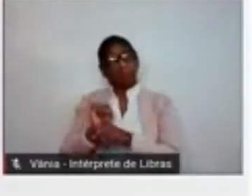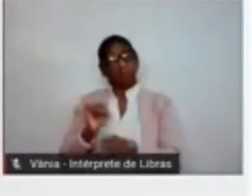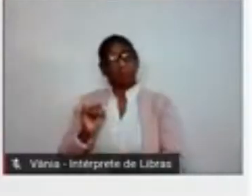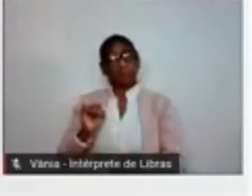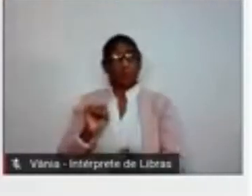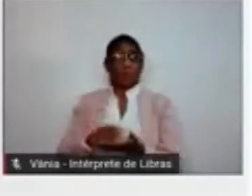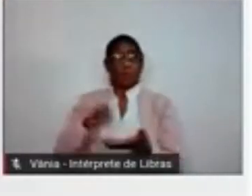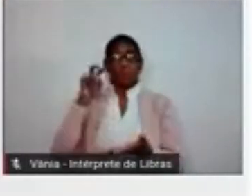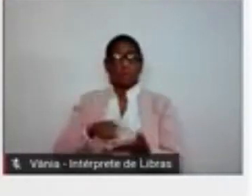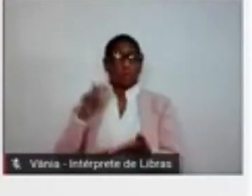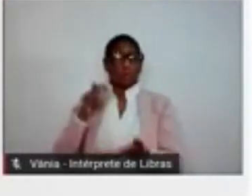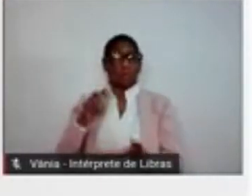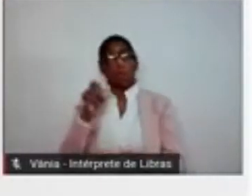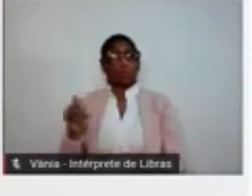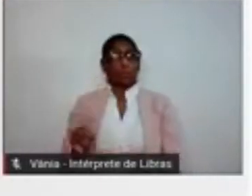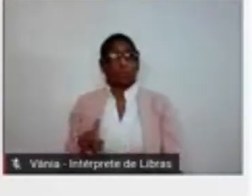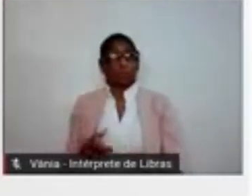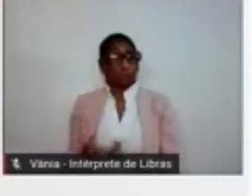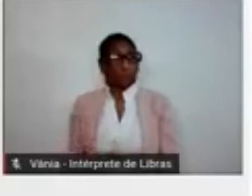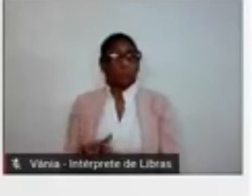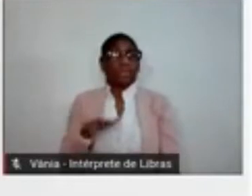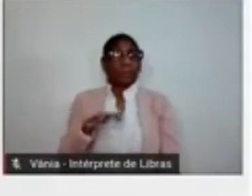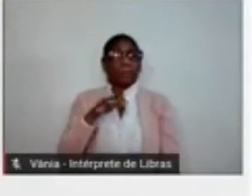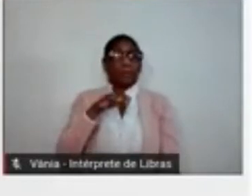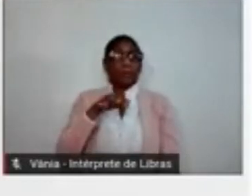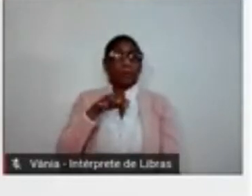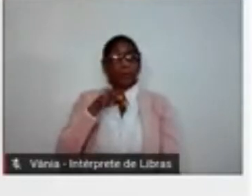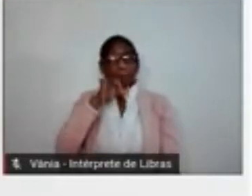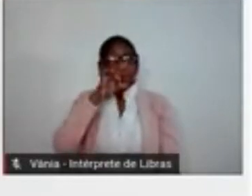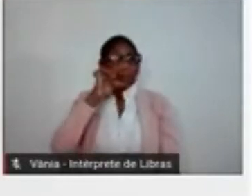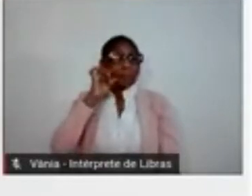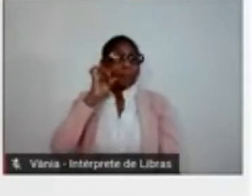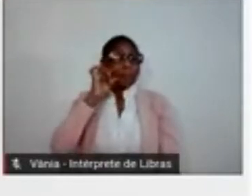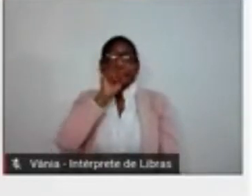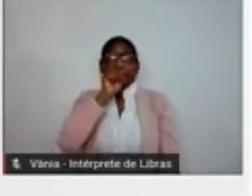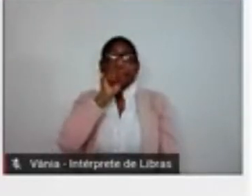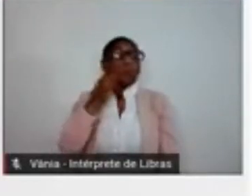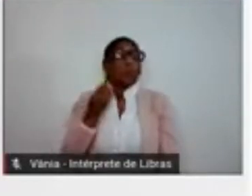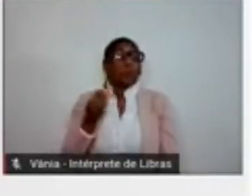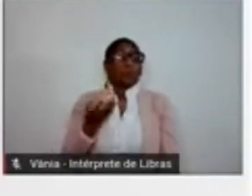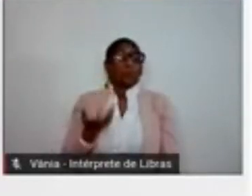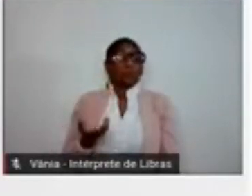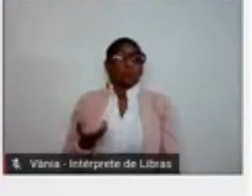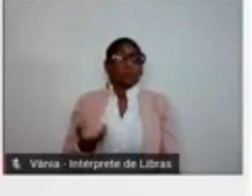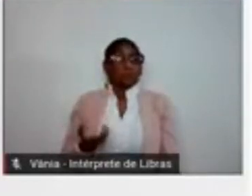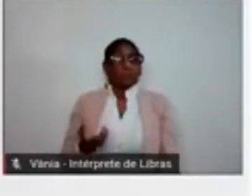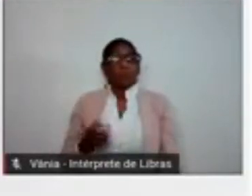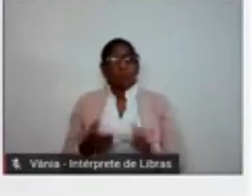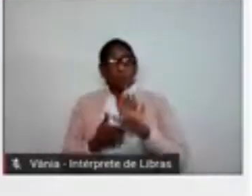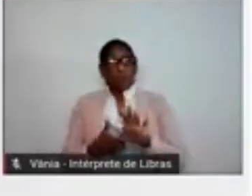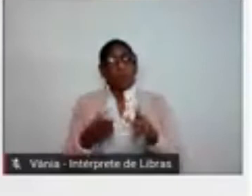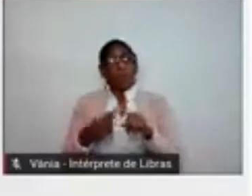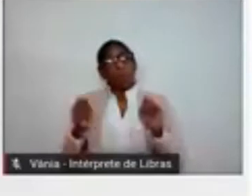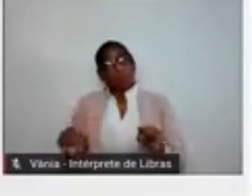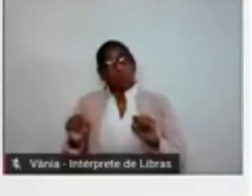do município sede em bandeira amarela e laranja. Isso aqui é trazido porque tem algumas possibilidades de